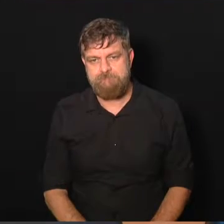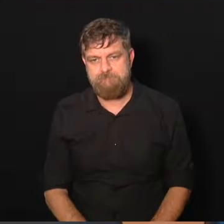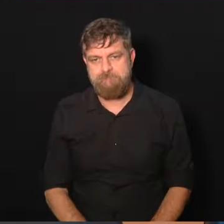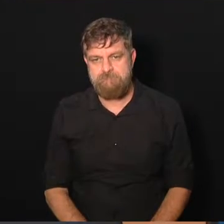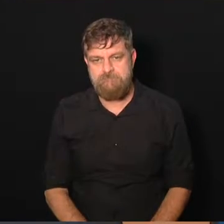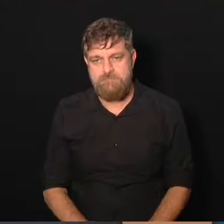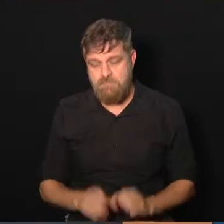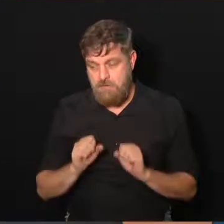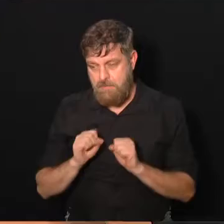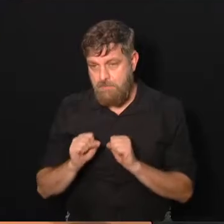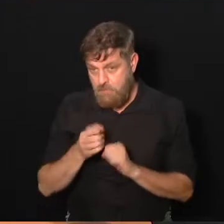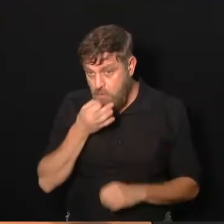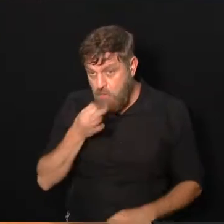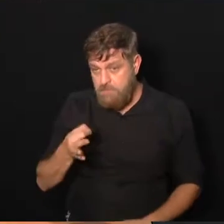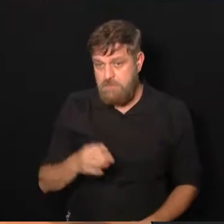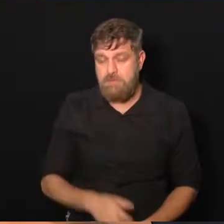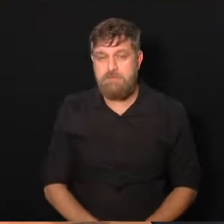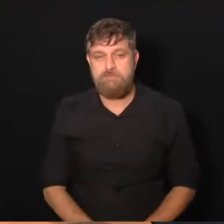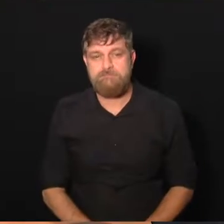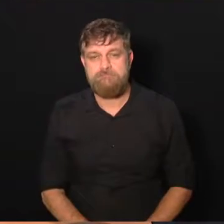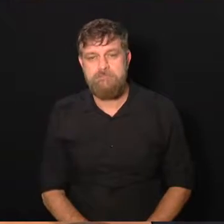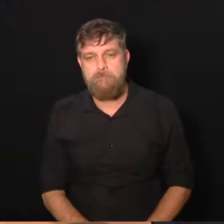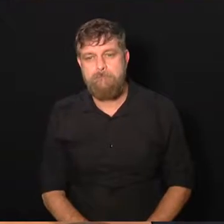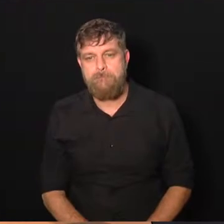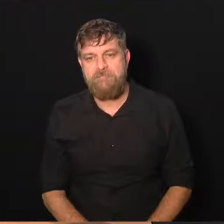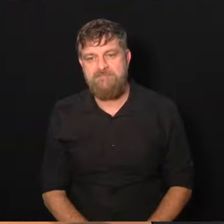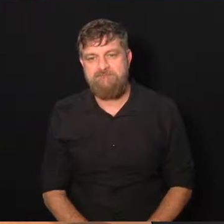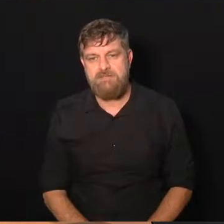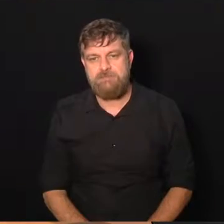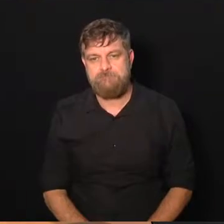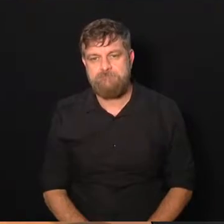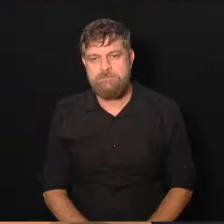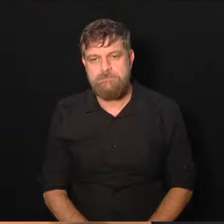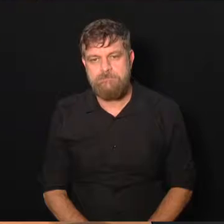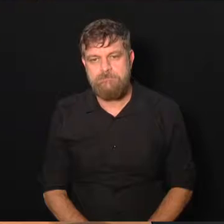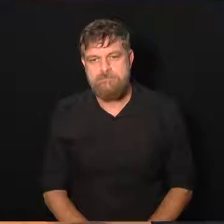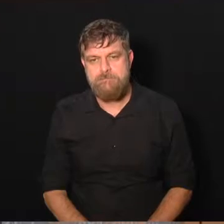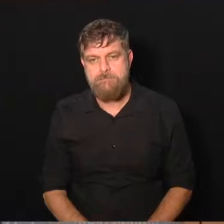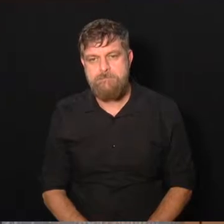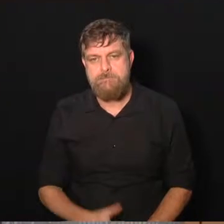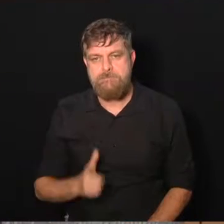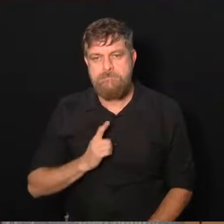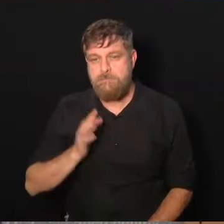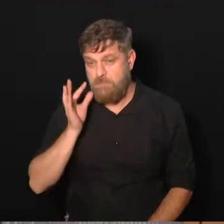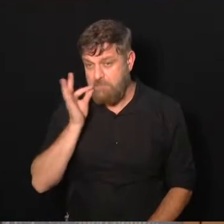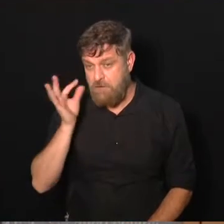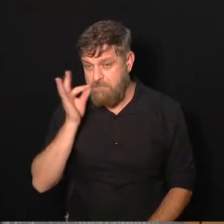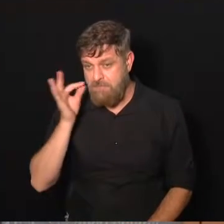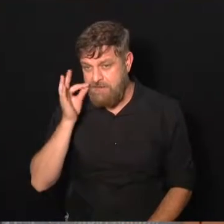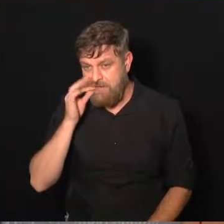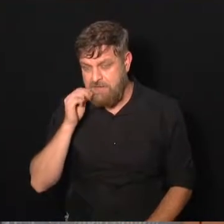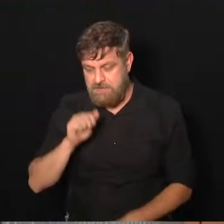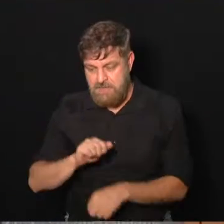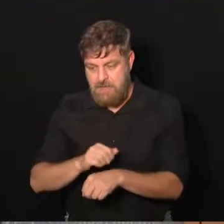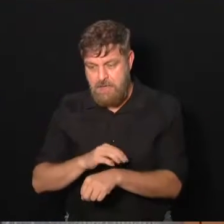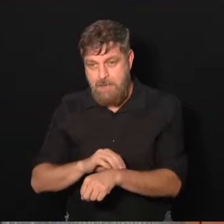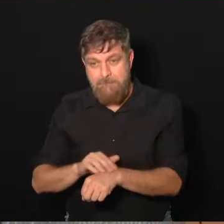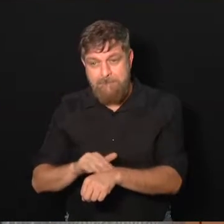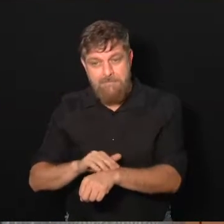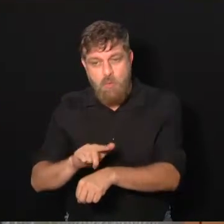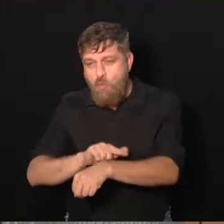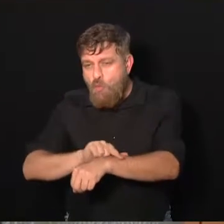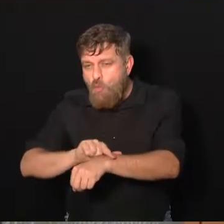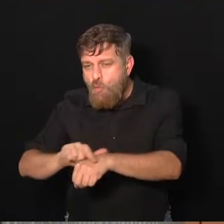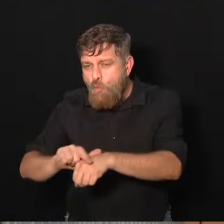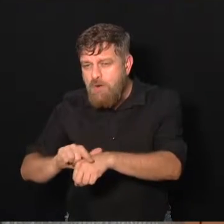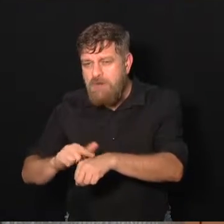Pode falar. No microfone aí para o pessoal de casa ouvir. Aí, quem Eu tá tenho uma assistindo, gata né? daquela pelada, e é incrível a